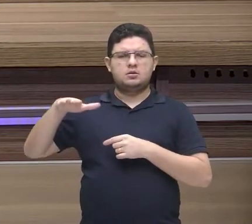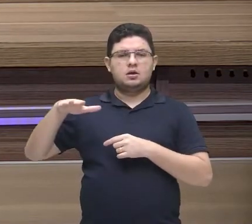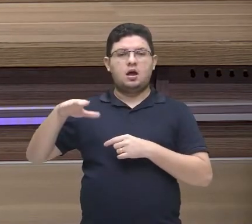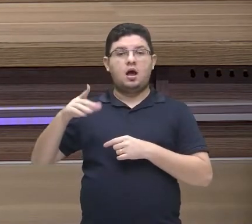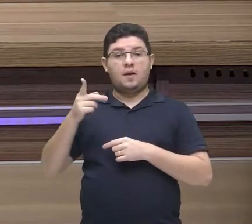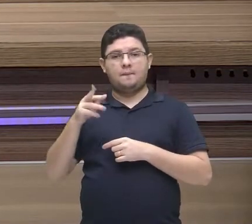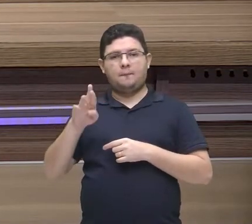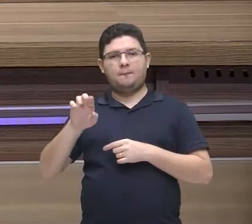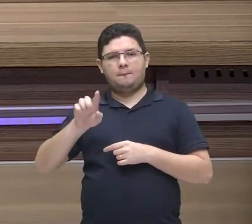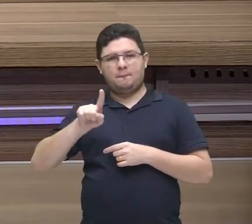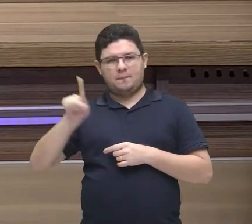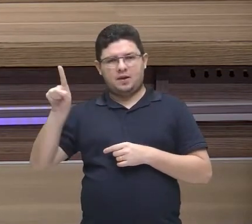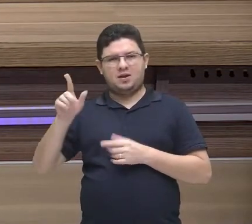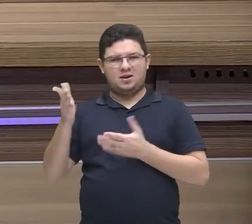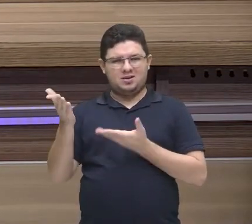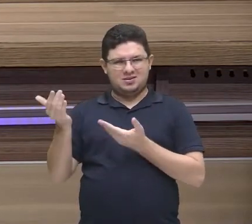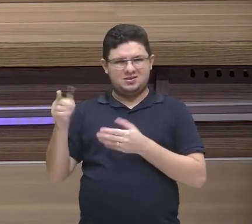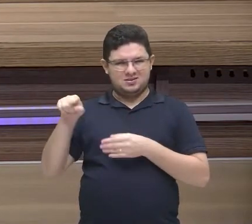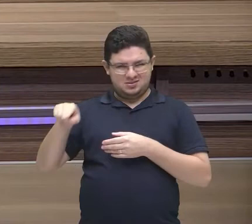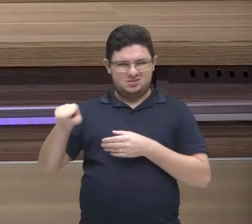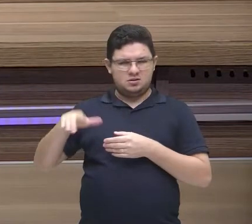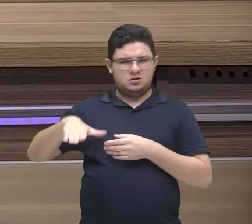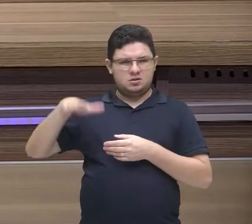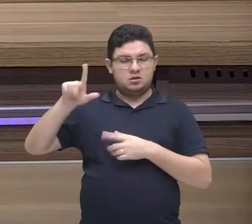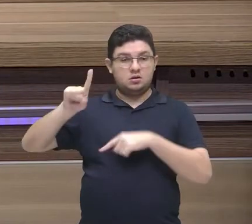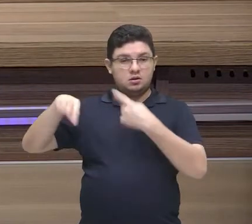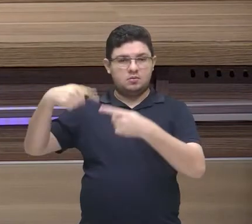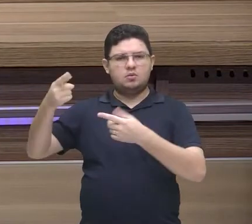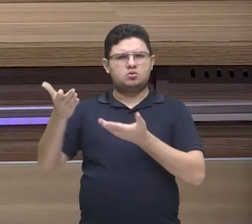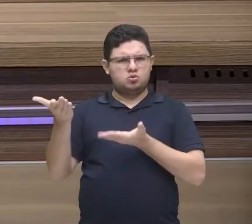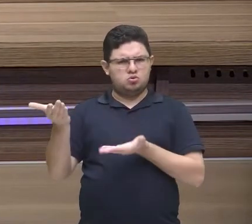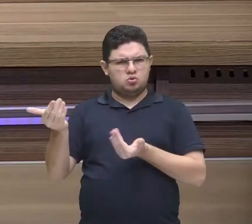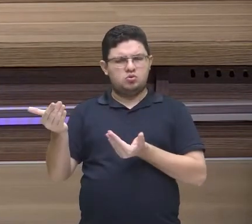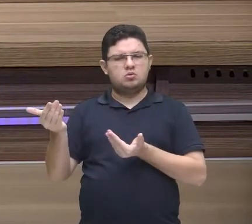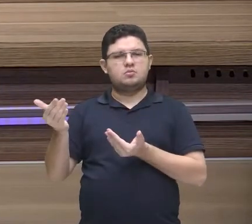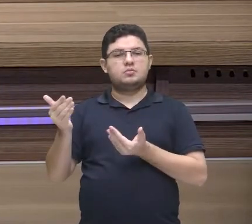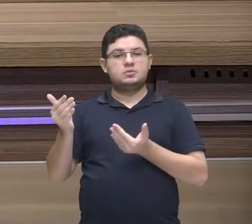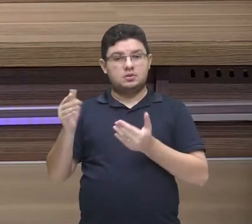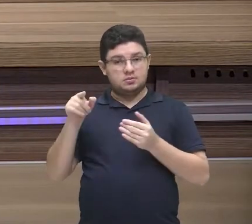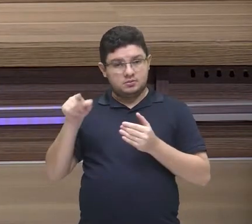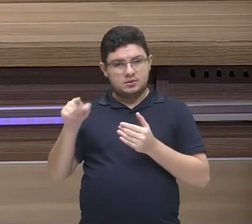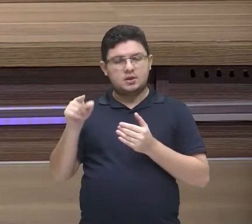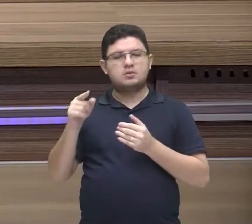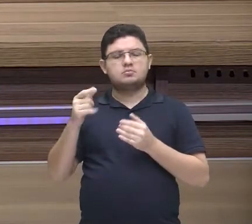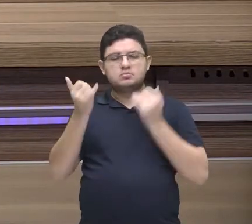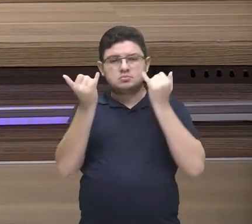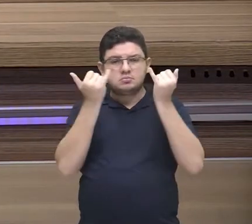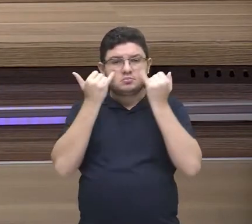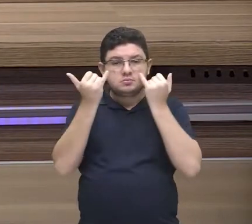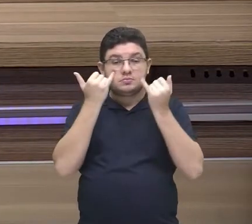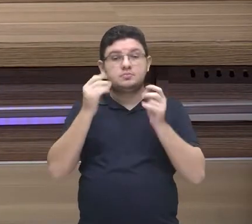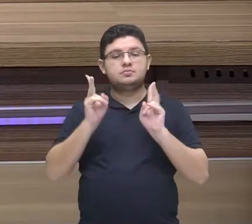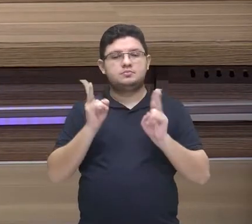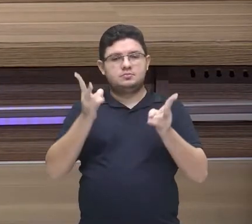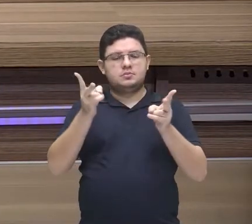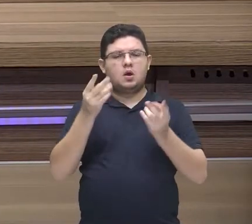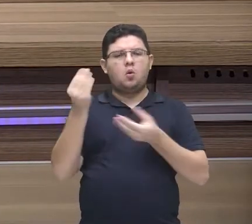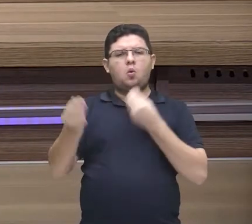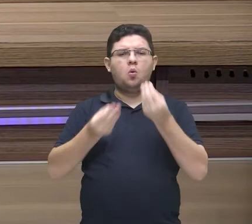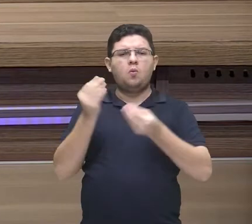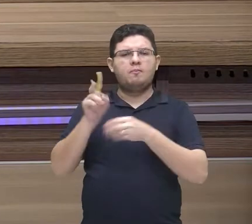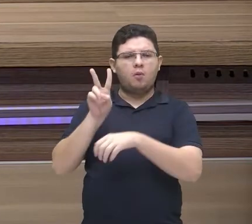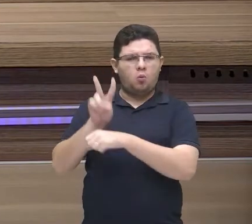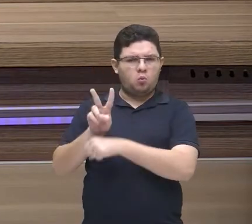Então a gente precisava ver, né? E precisa trazer de volta essa informação. Como a gente vai tratar deles? Como a gente vai